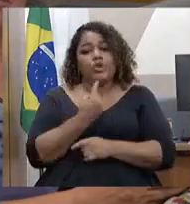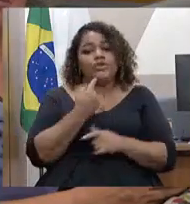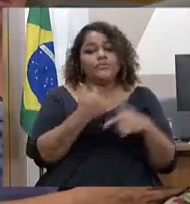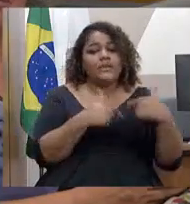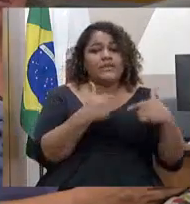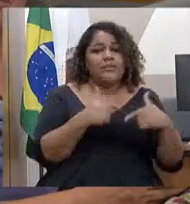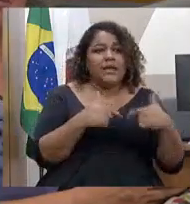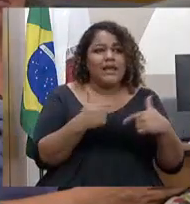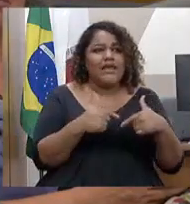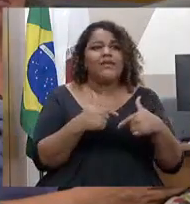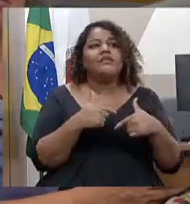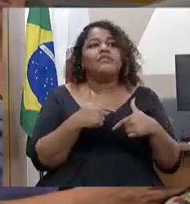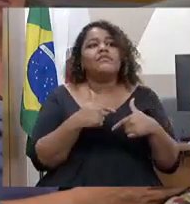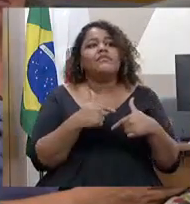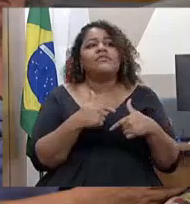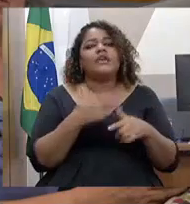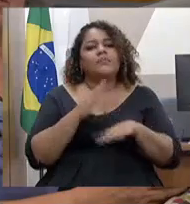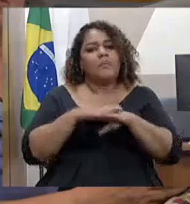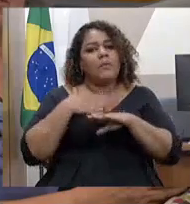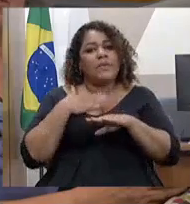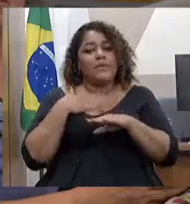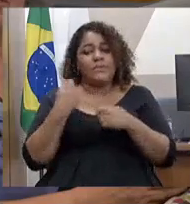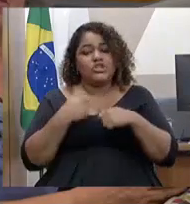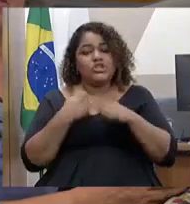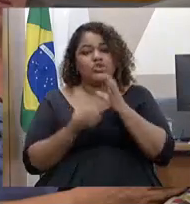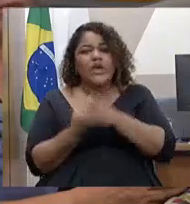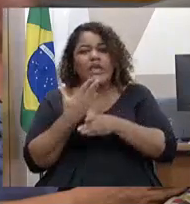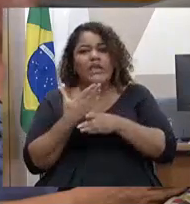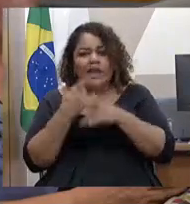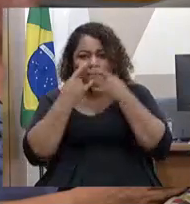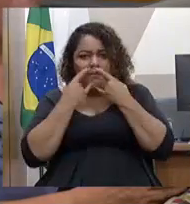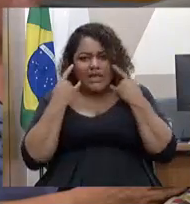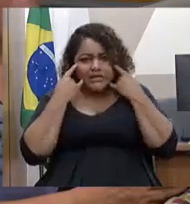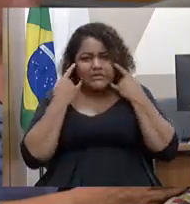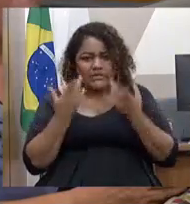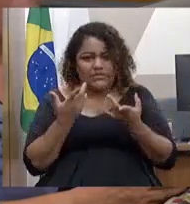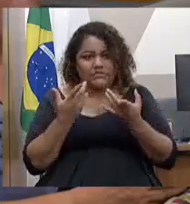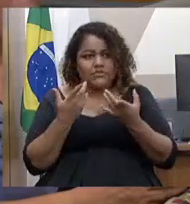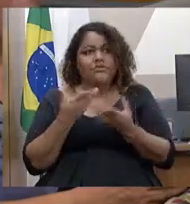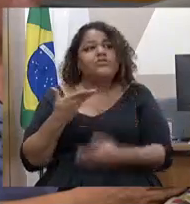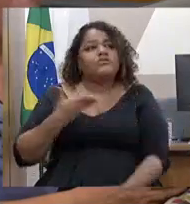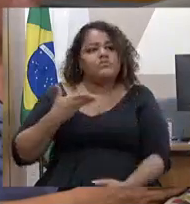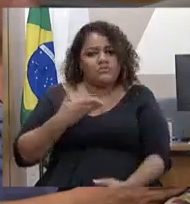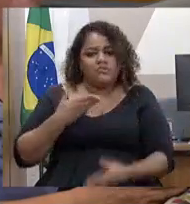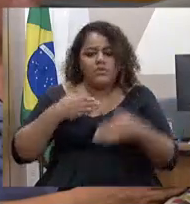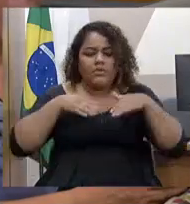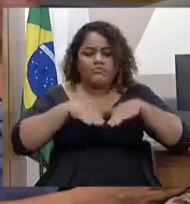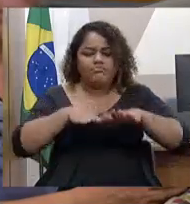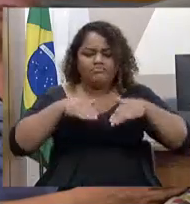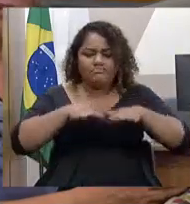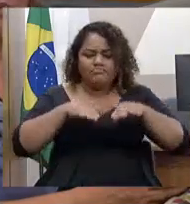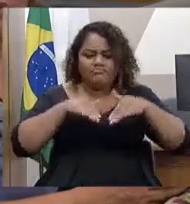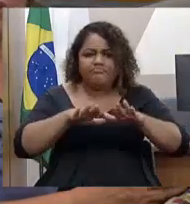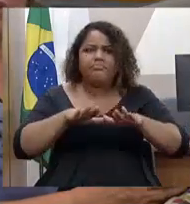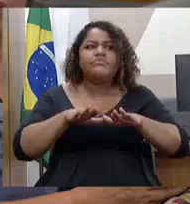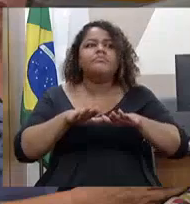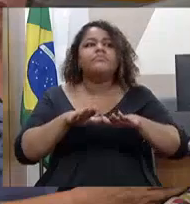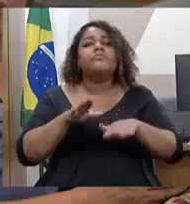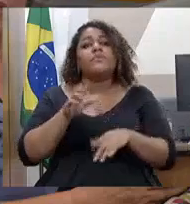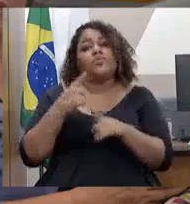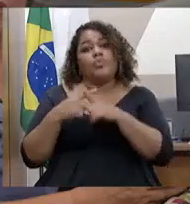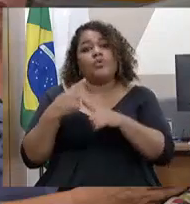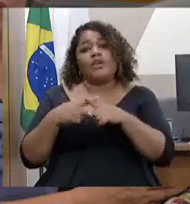eu mesmo confeccionei máscara várias vezes pra gente trabalhar para o meu para mim e para os meus colegas eu também sou costureira porque por falta de epis